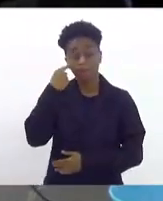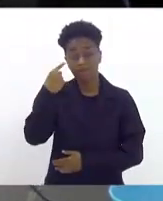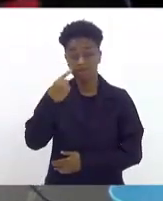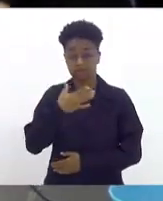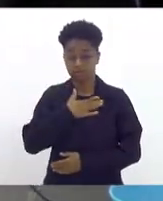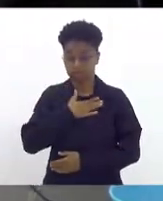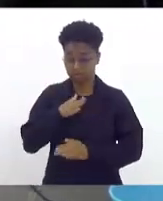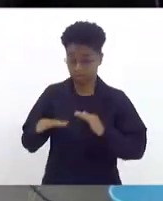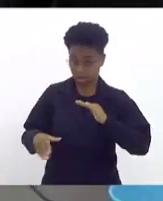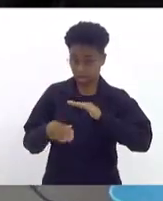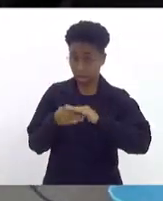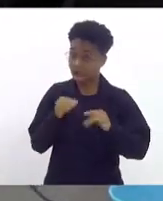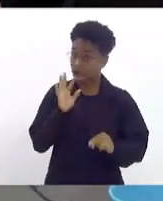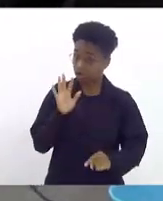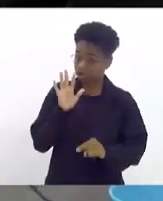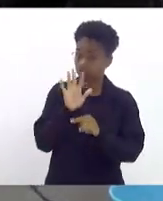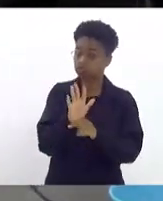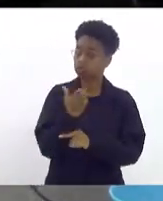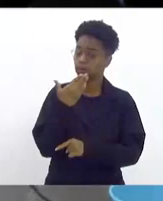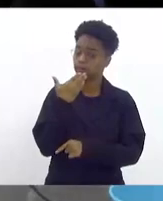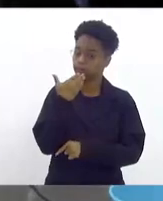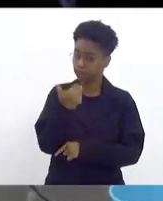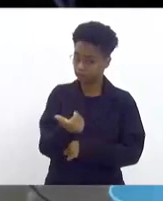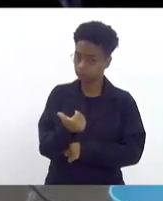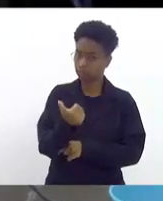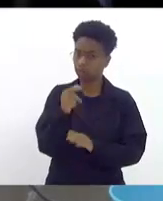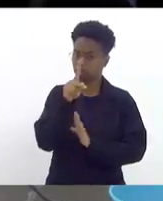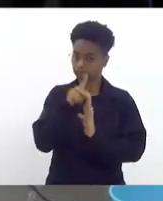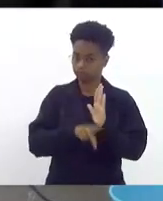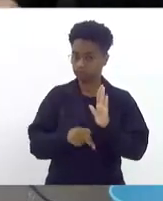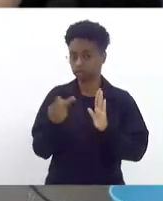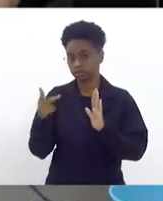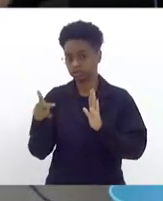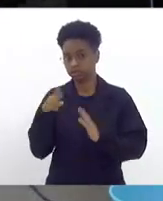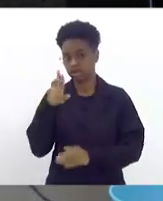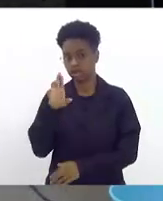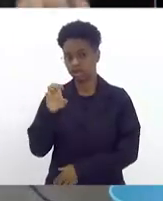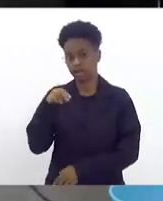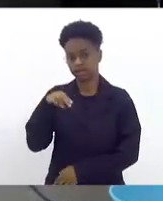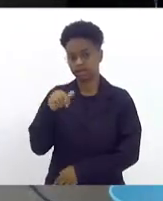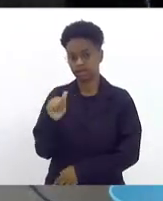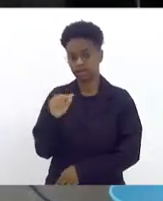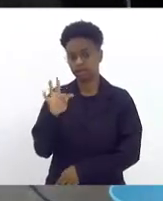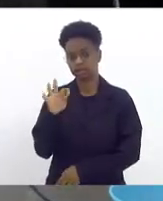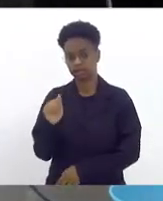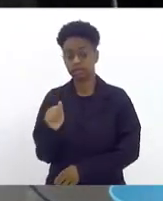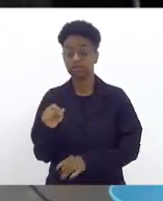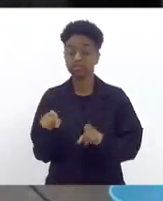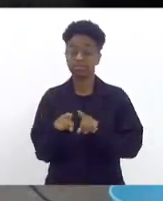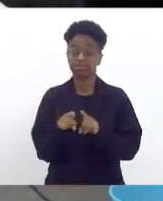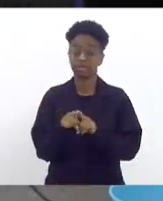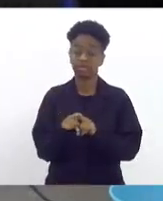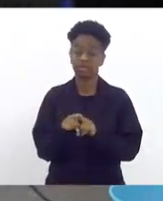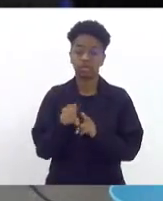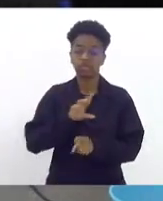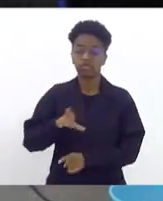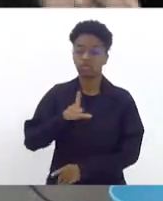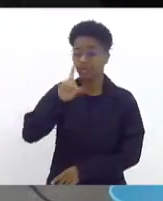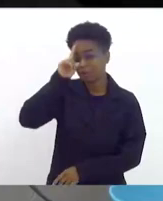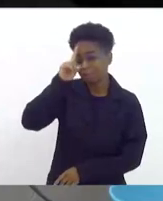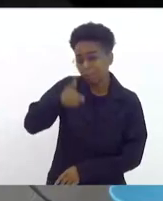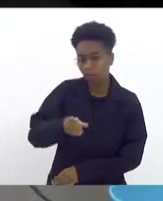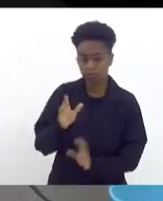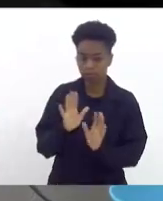emenda ajudou a melhorar que a iniciativa da deputada Renata e deixa de ser uma coisa impositiva